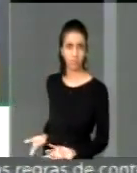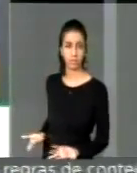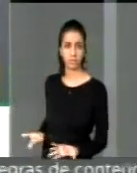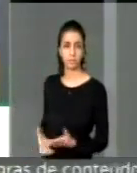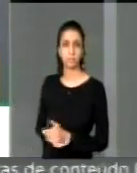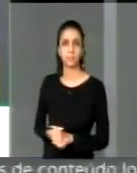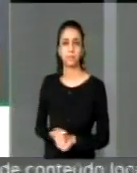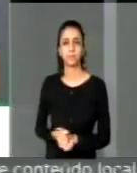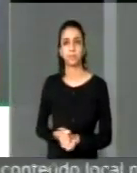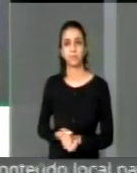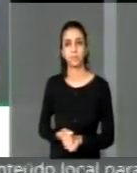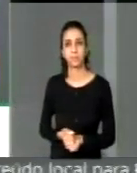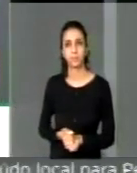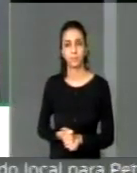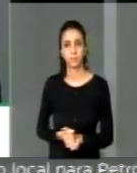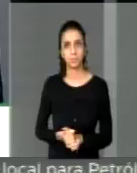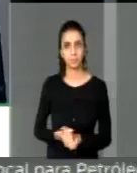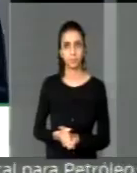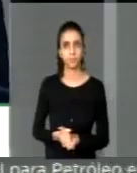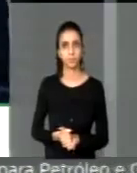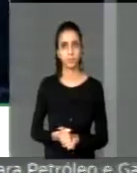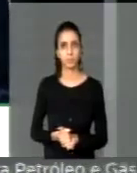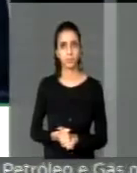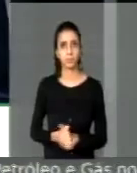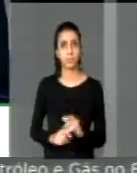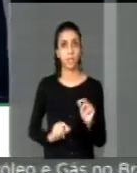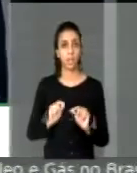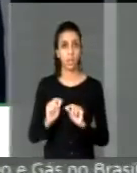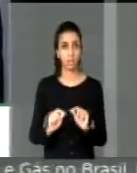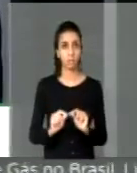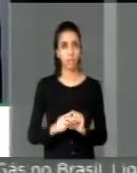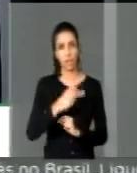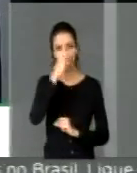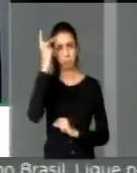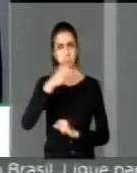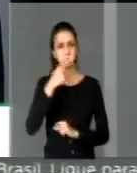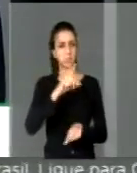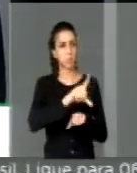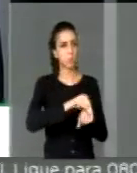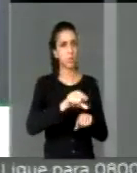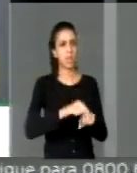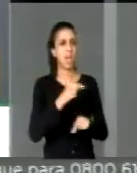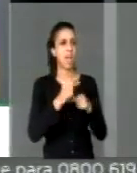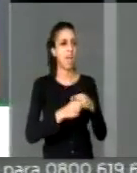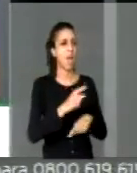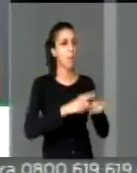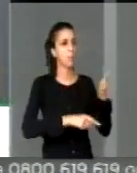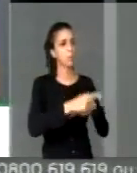As alegações de que o conteúdo local influenciou